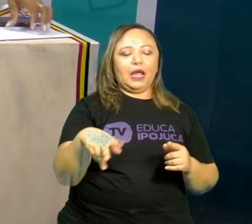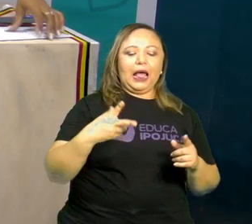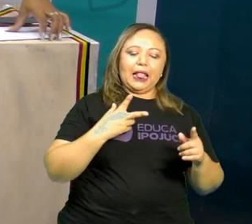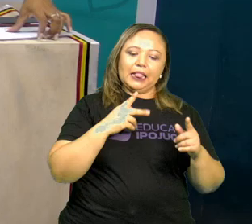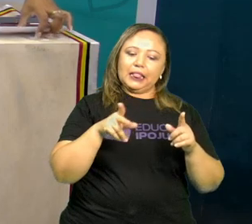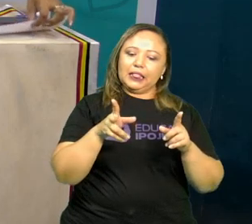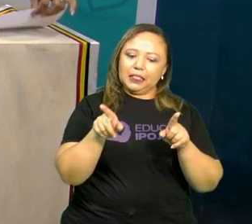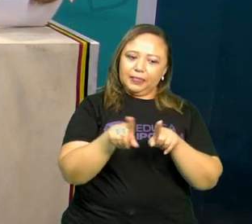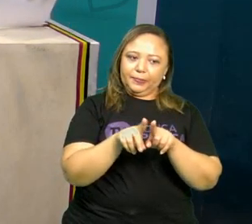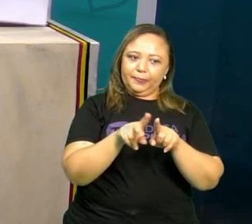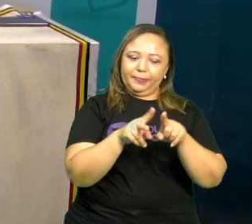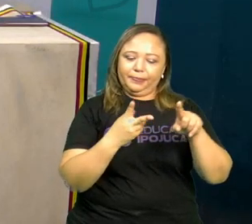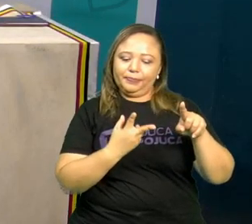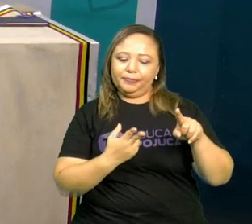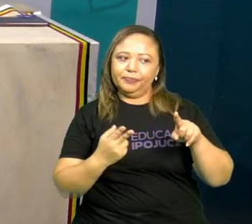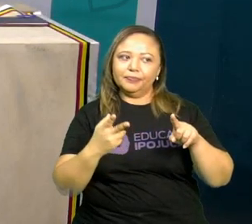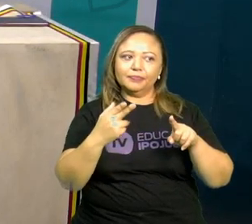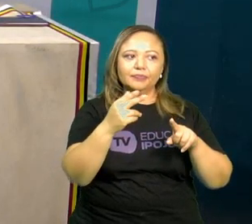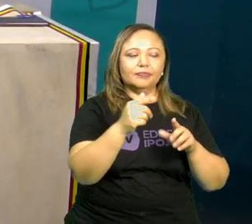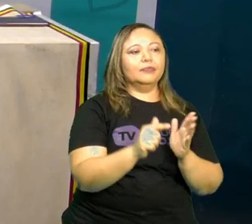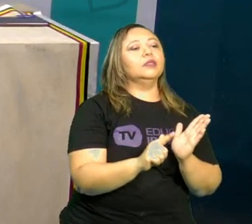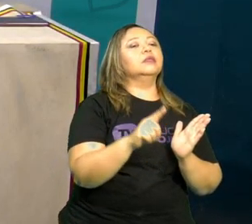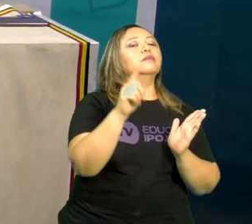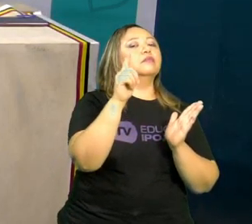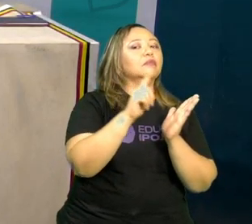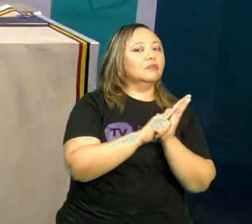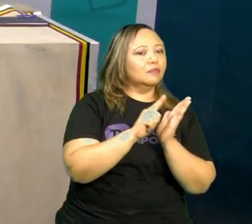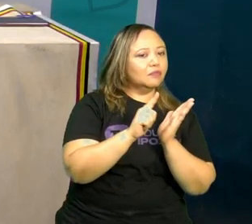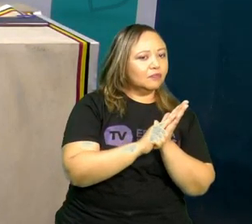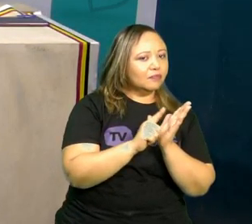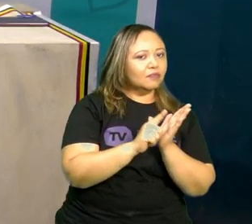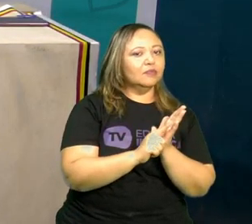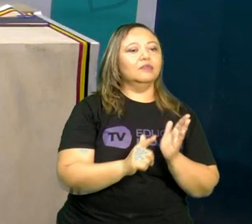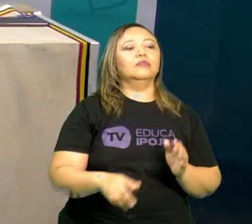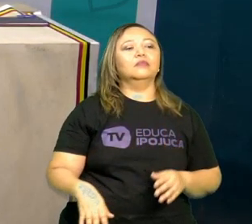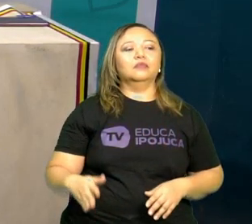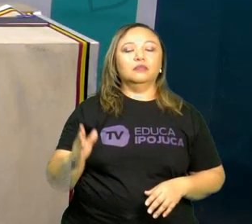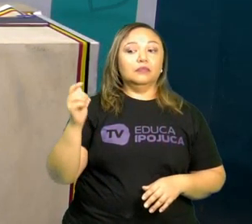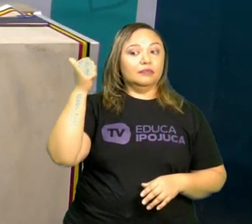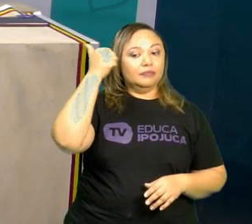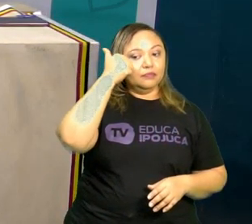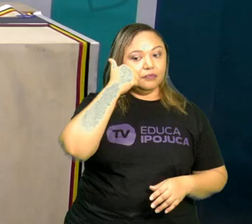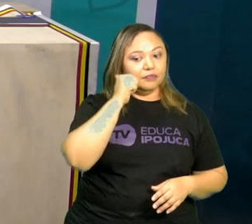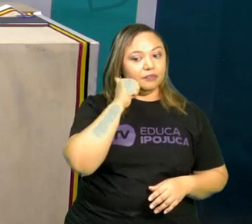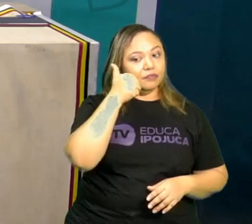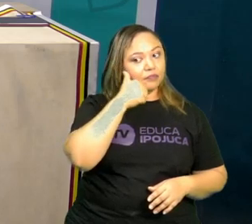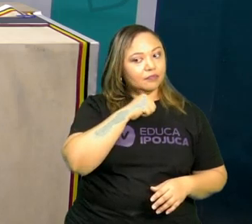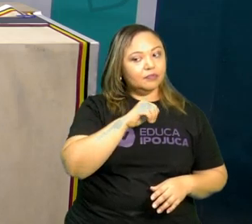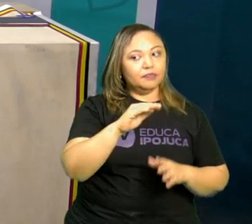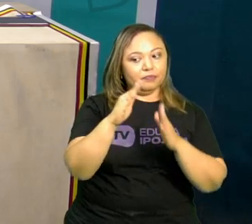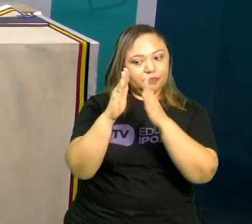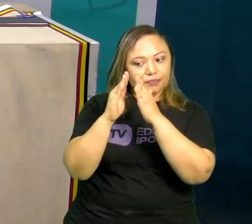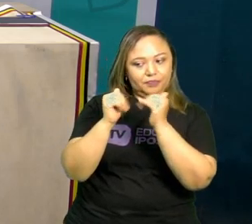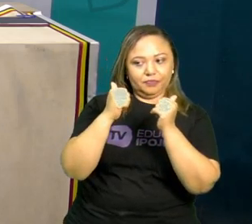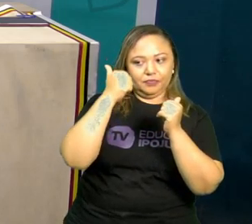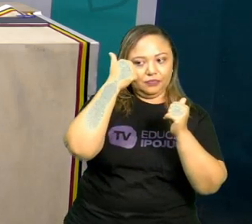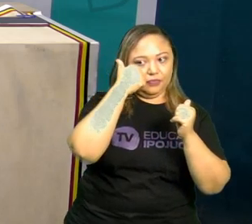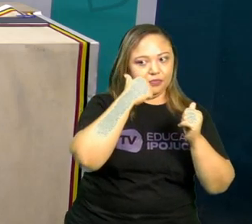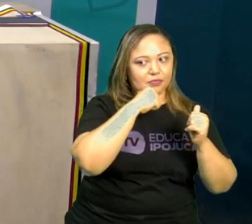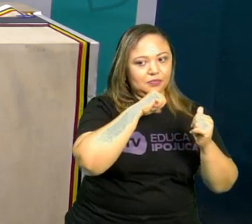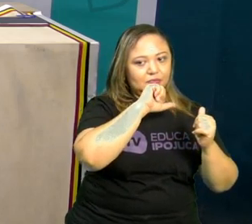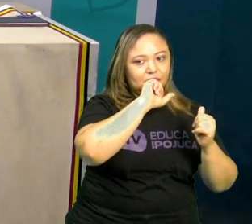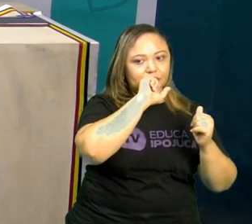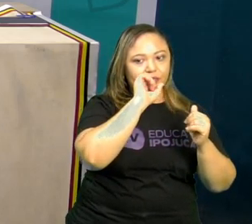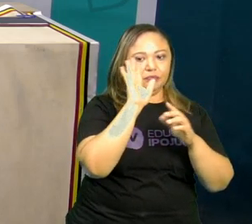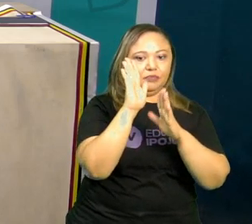tesoura eu tive uma folha com azul da da mamãe que a mamãe tem